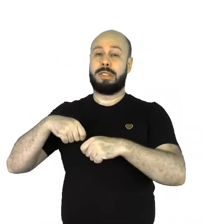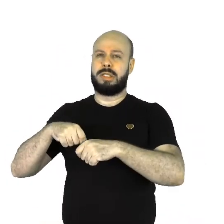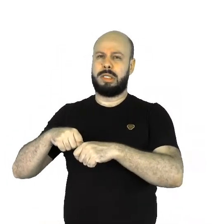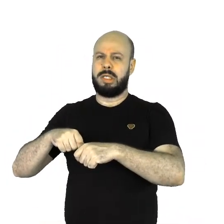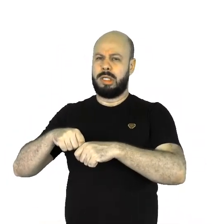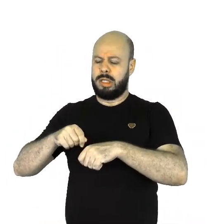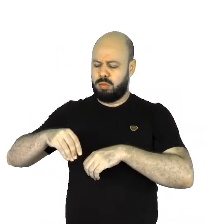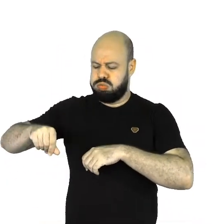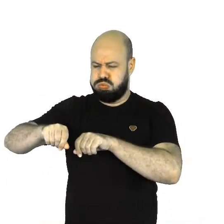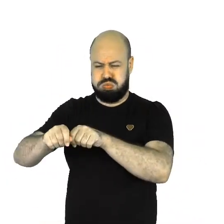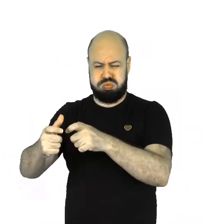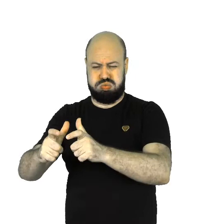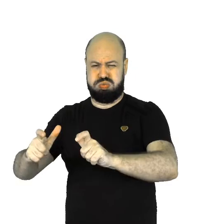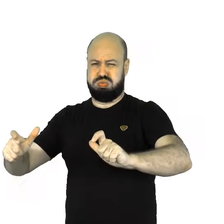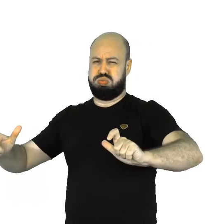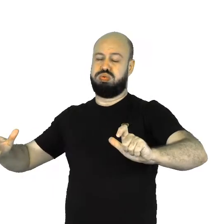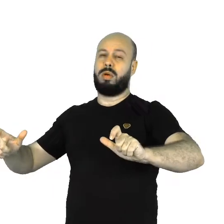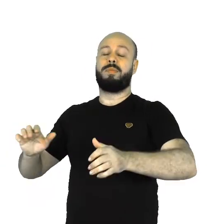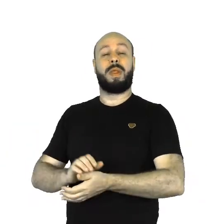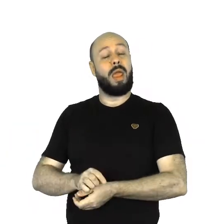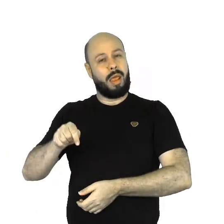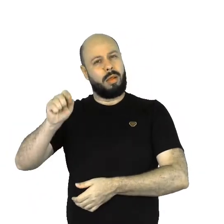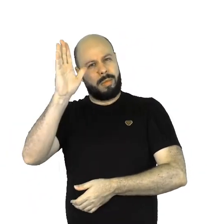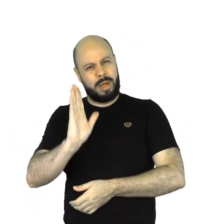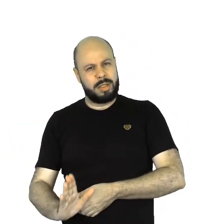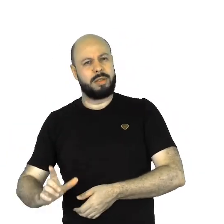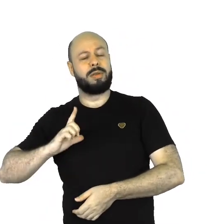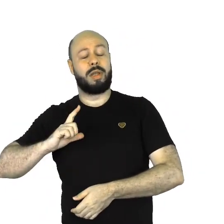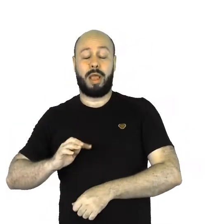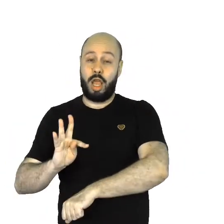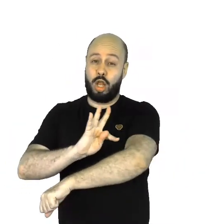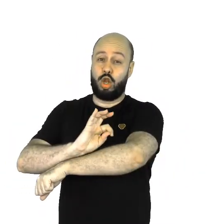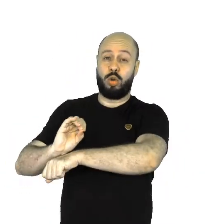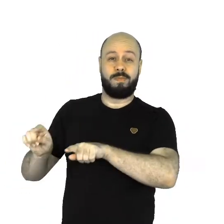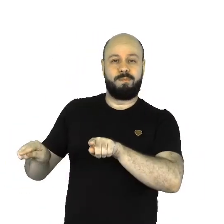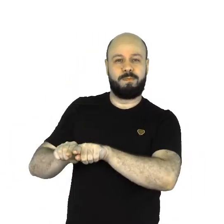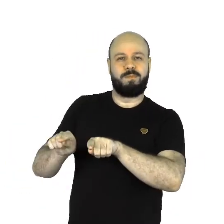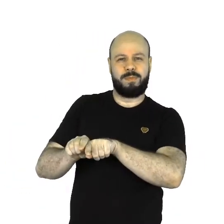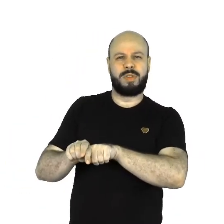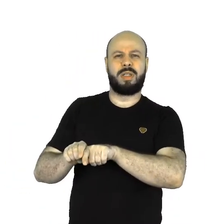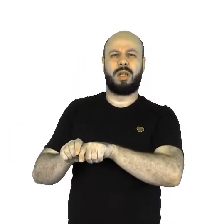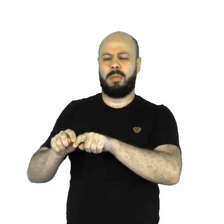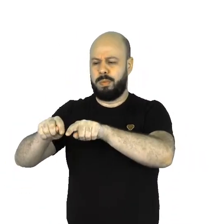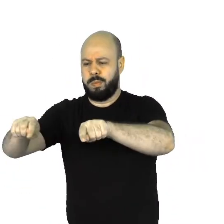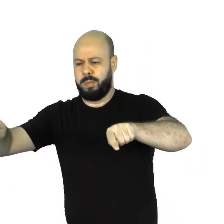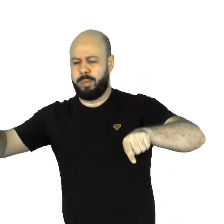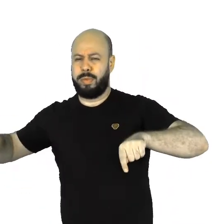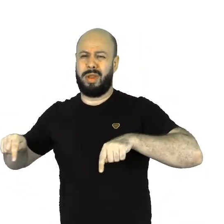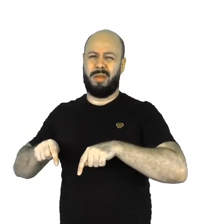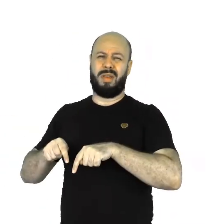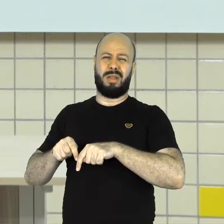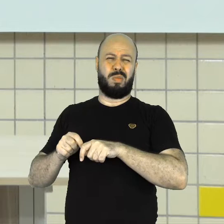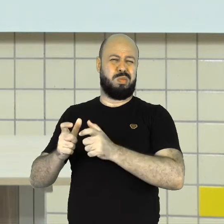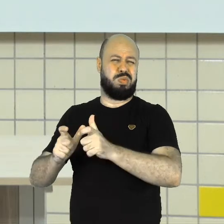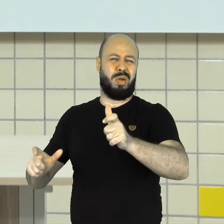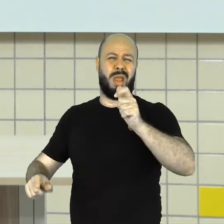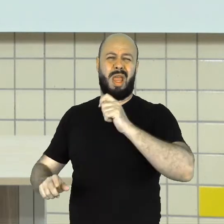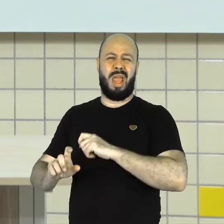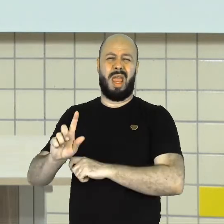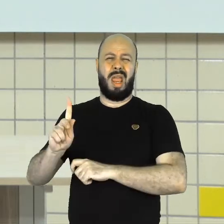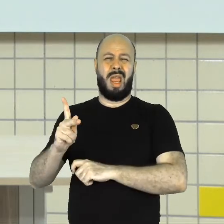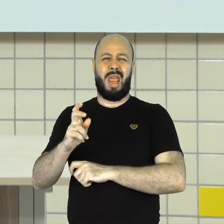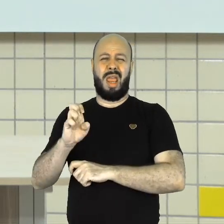parcelas de terras. Isso a gente vê muito no Brasil e a gente vê isso muito no Tocantins. Fazendas com milhões de hectares,